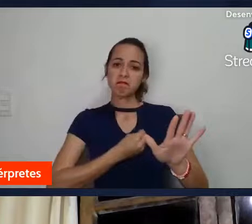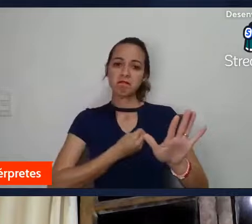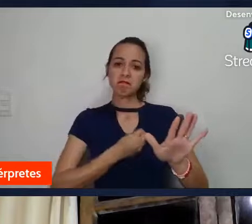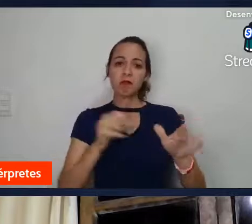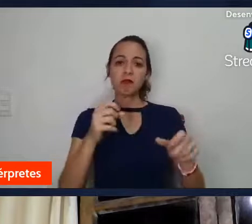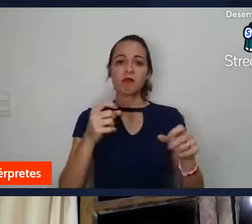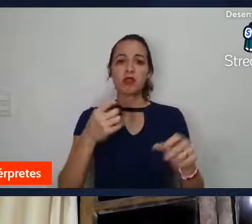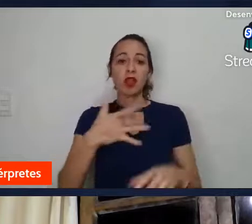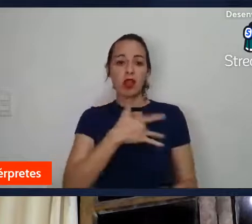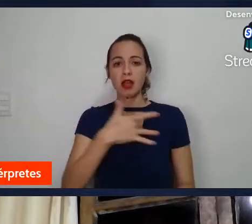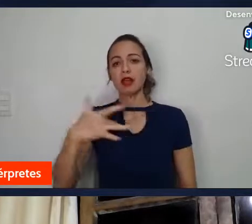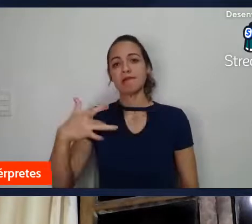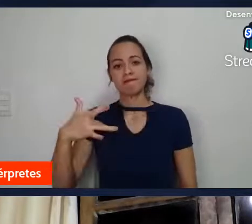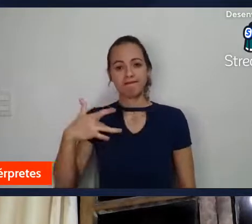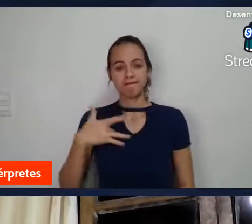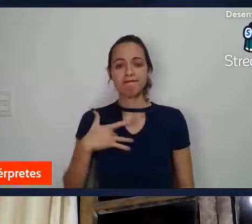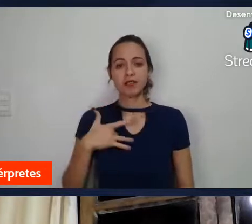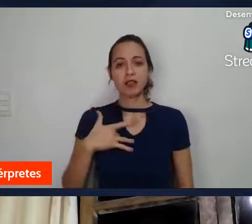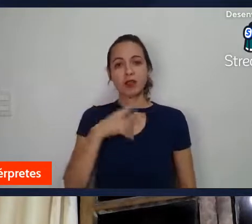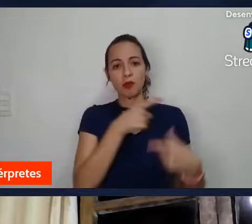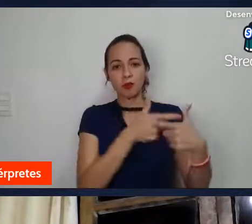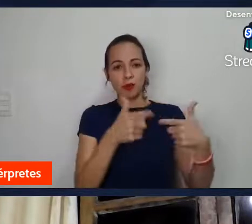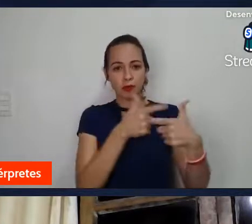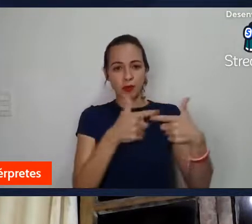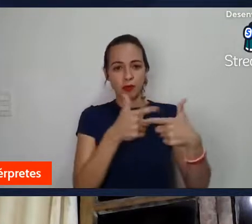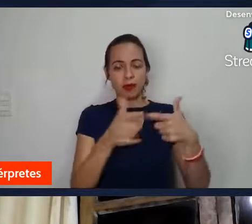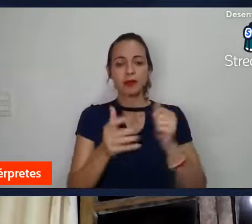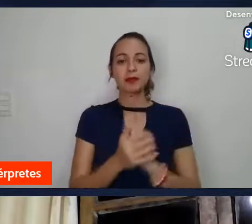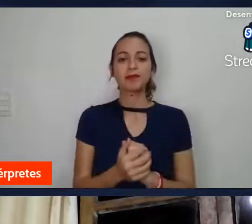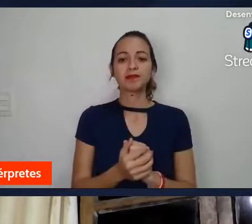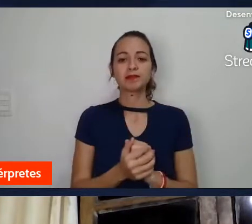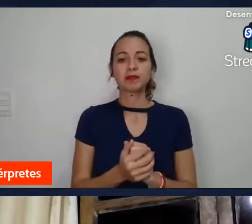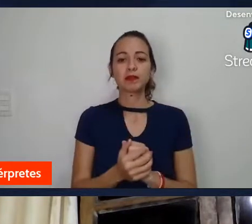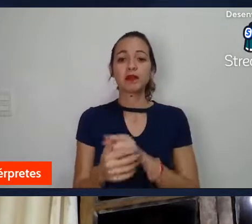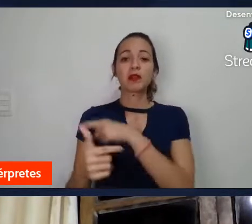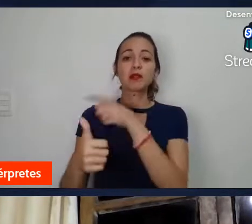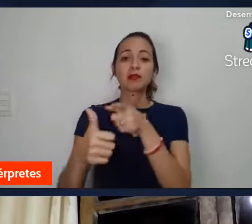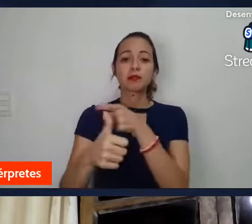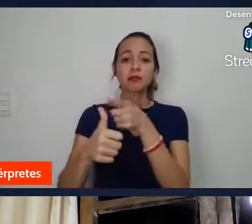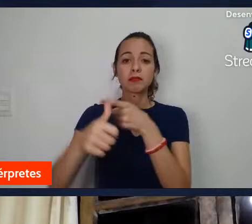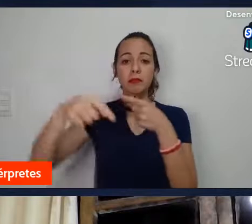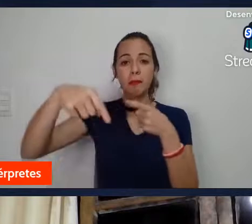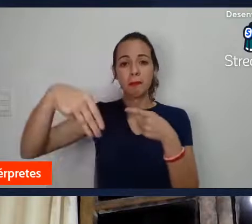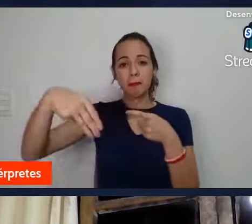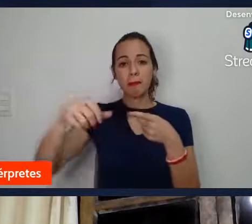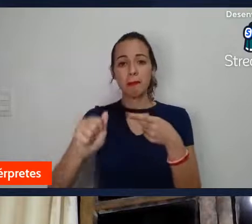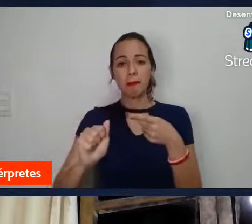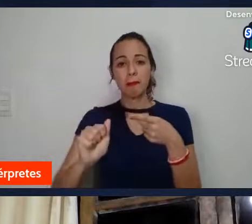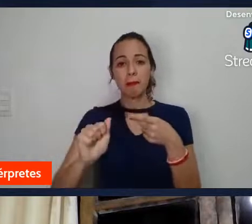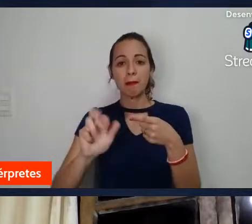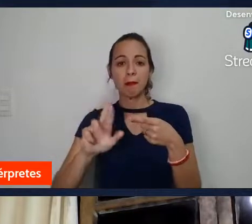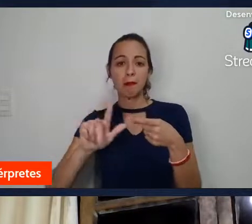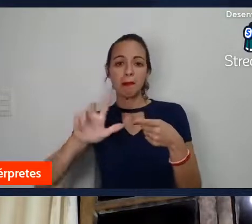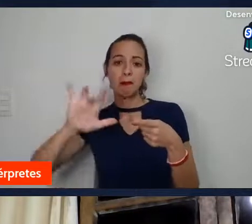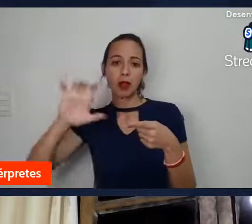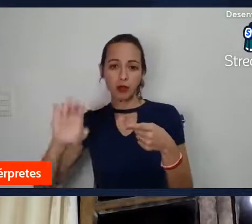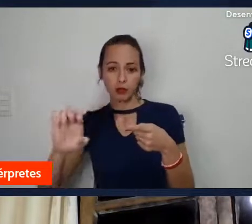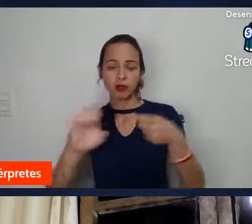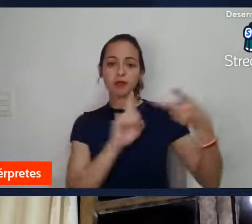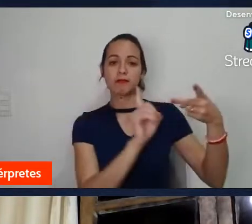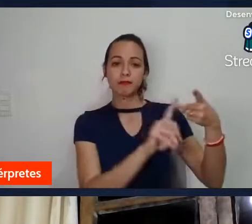saúde. E a Marluce, depois a Andréia, e na sequência nós vamos dividir em 2